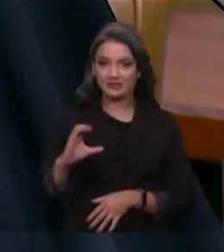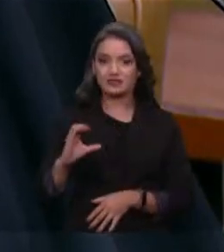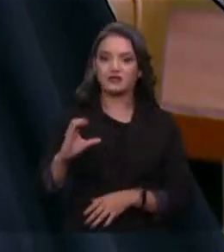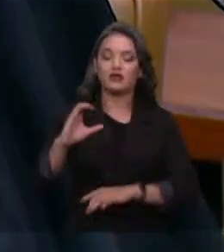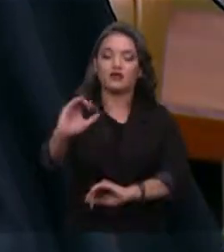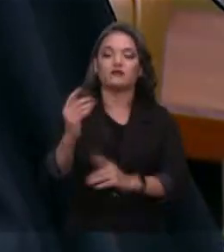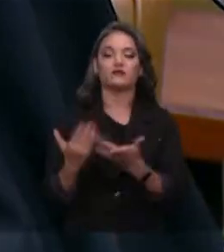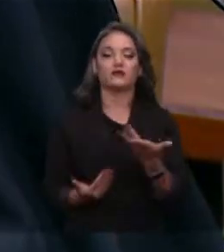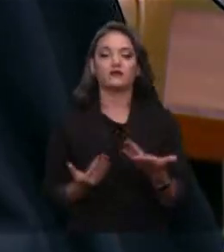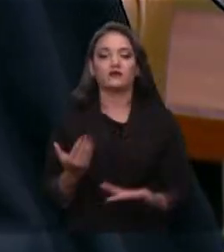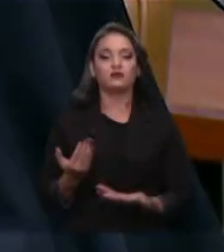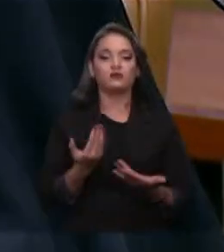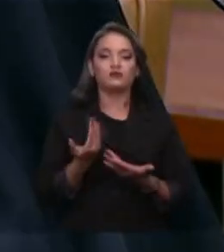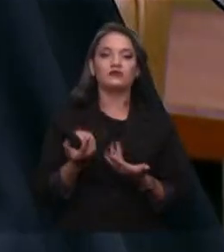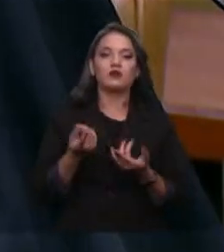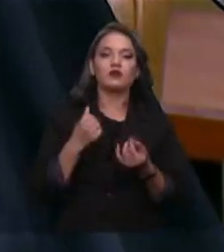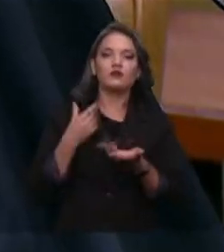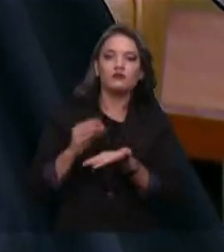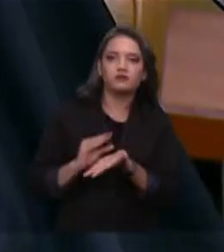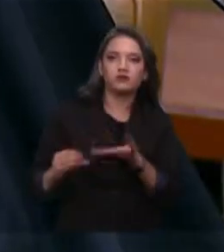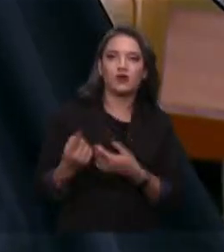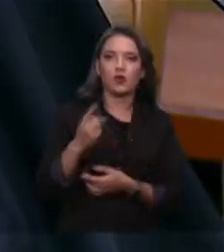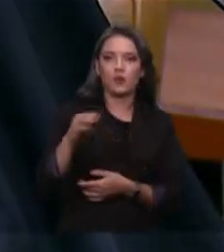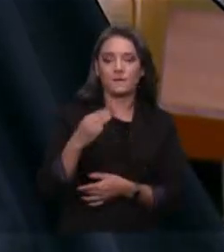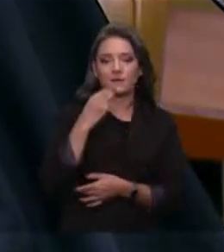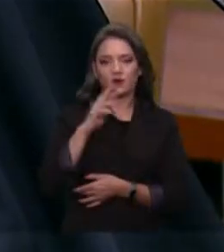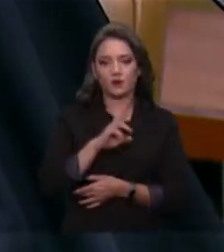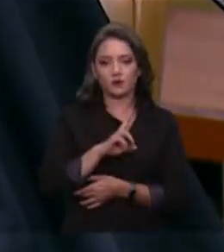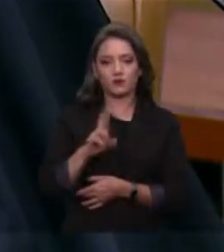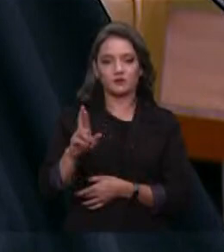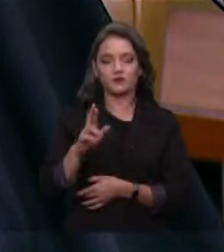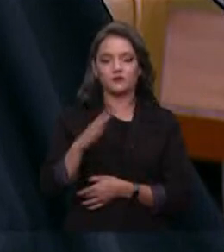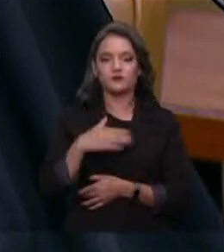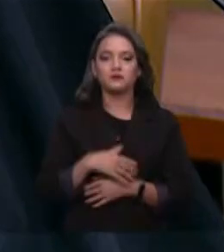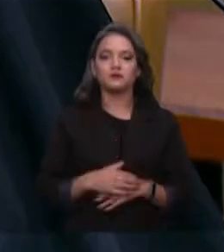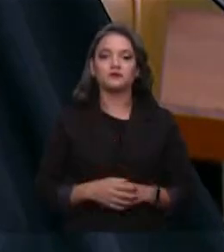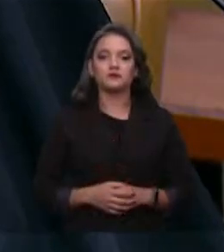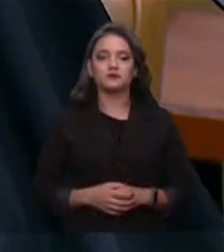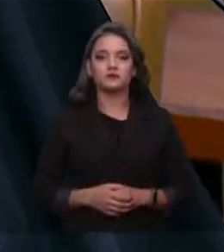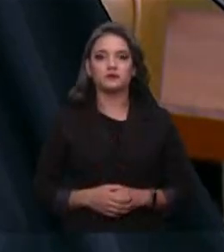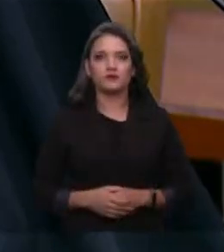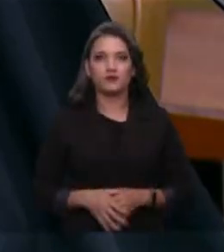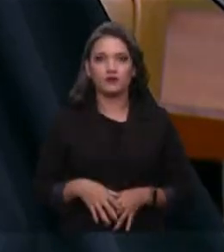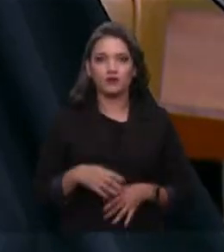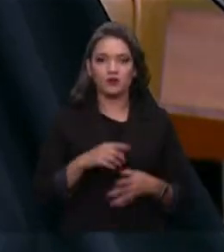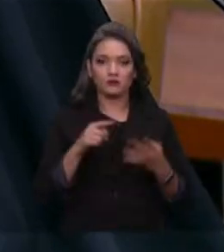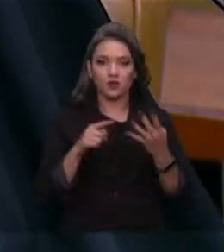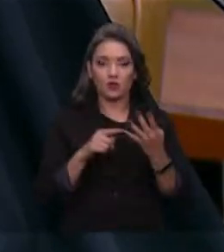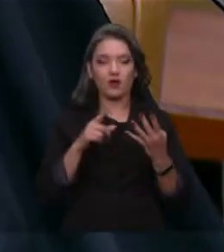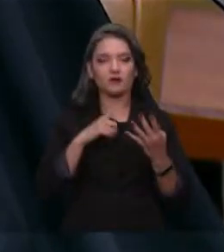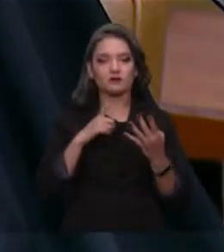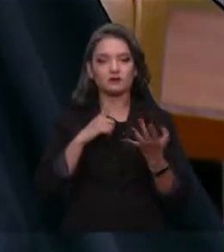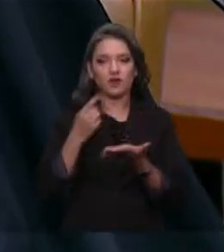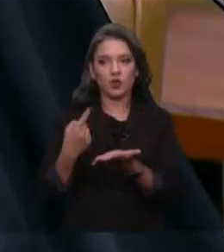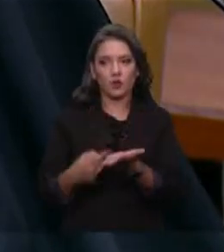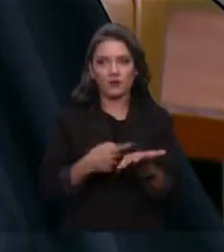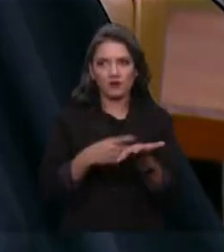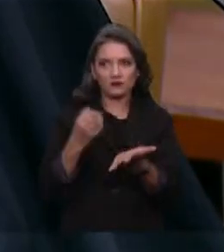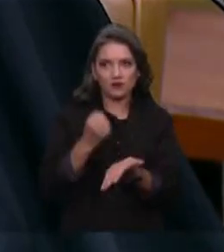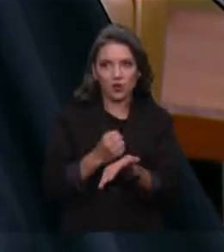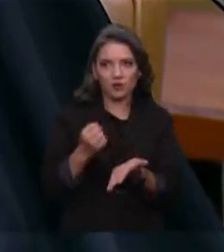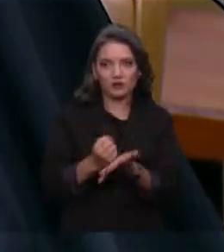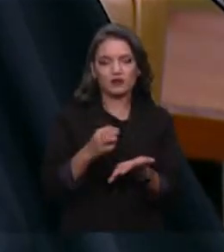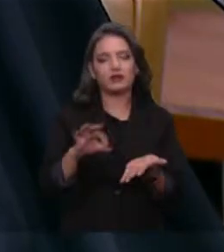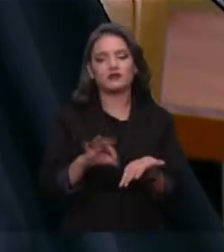Limitada, vantagem devida no valor de R$ 1 milhão. 4. Tratativas para a contratação das sociedades